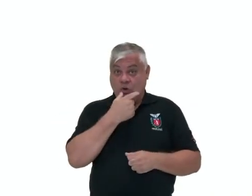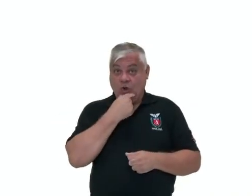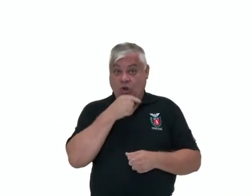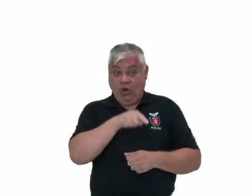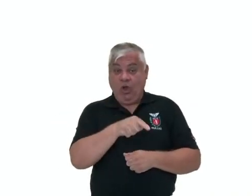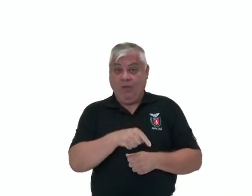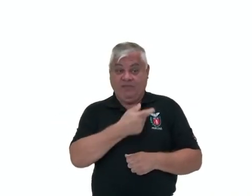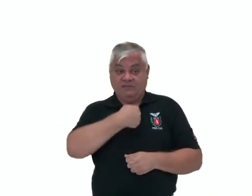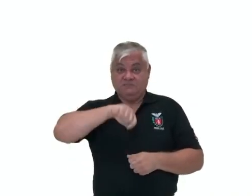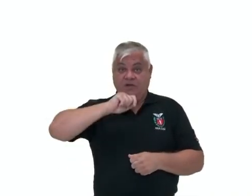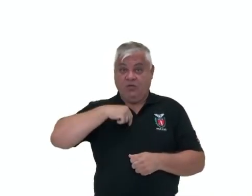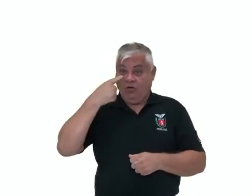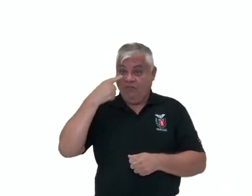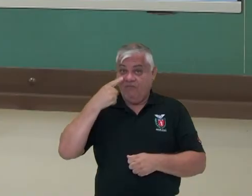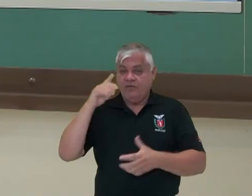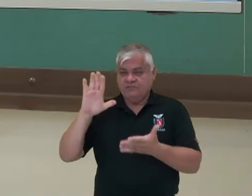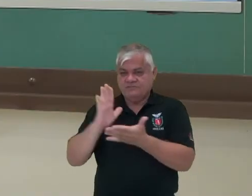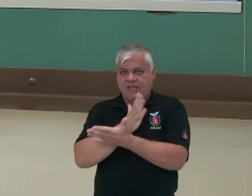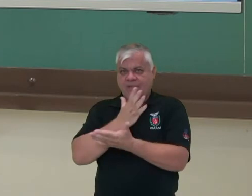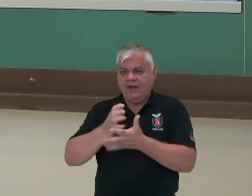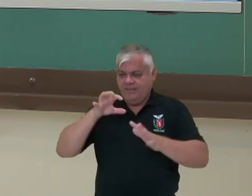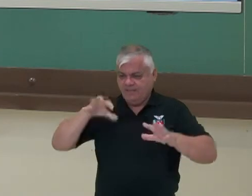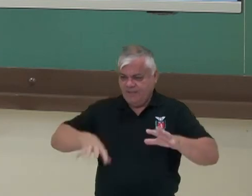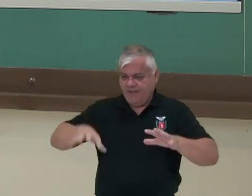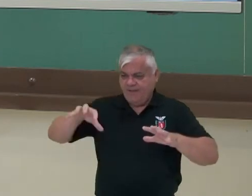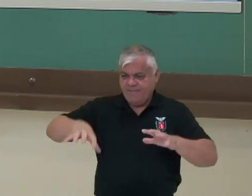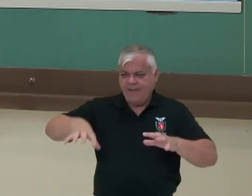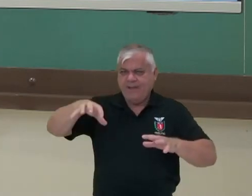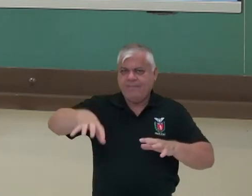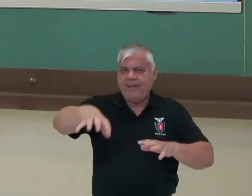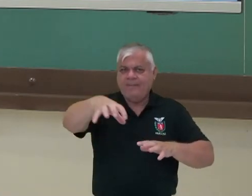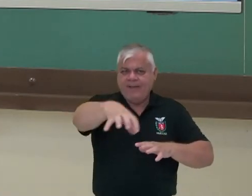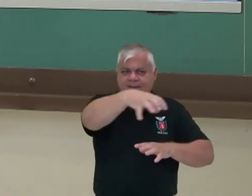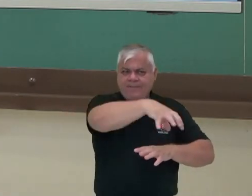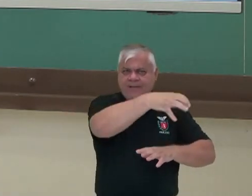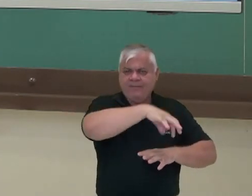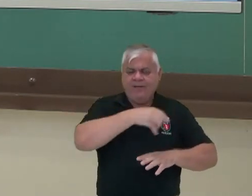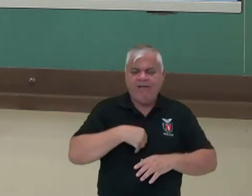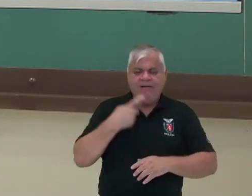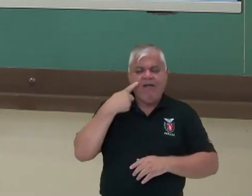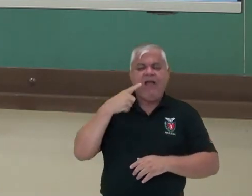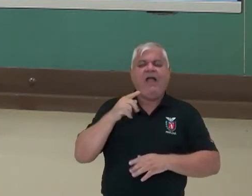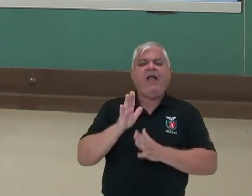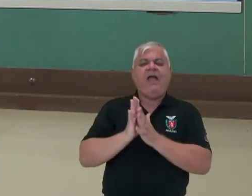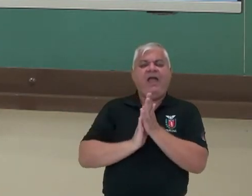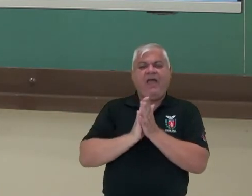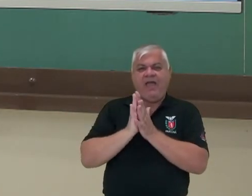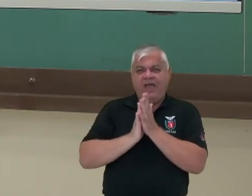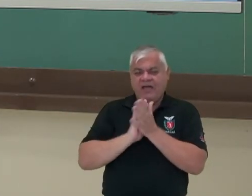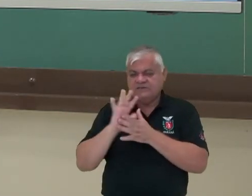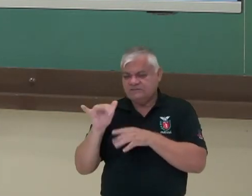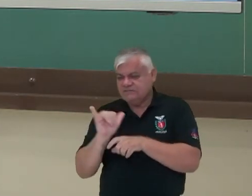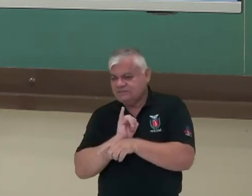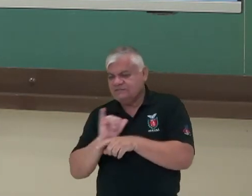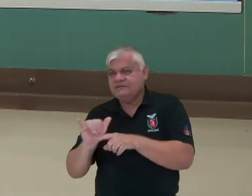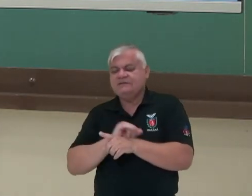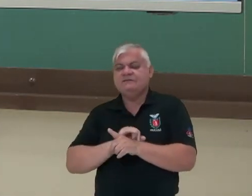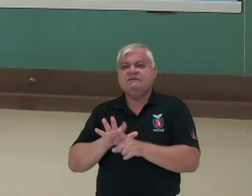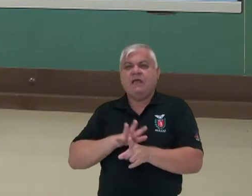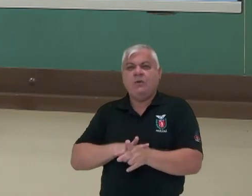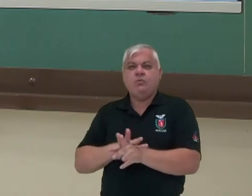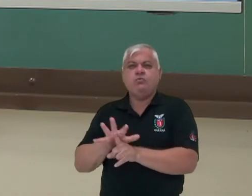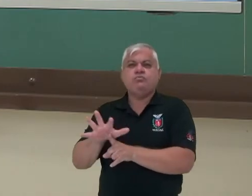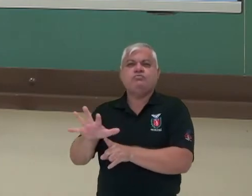Inca dividido por conta da sucessão do trono Inca e aproveitou-se disso para dominar esse povo, né?